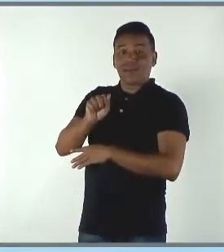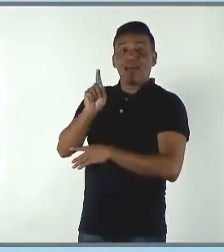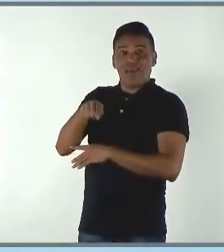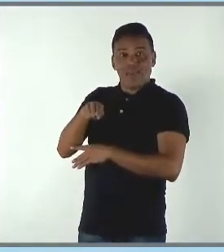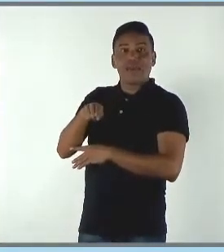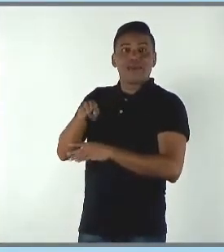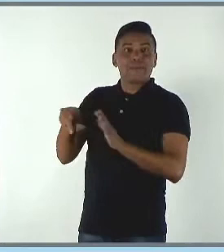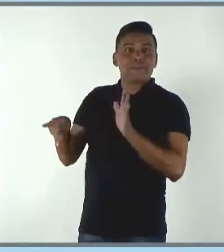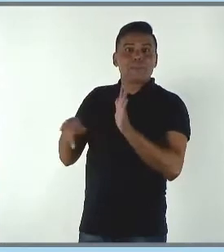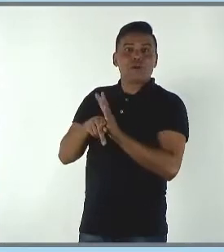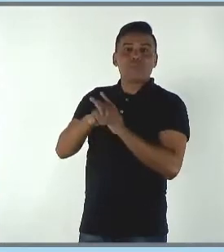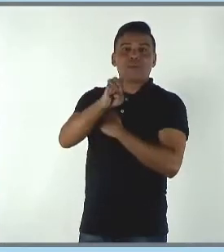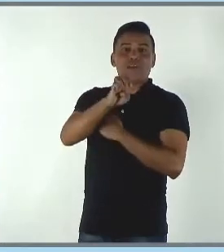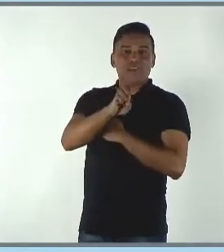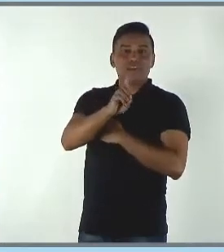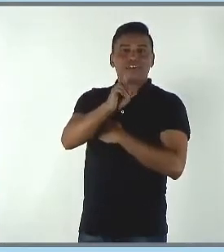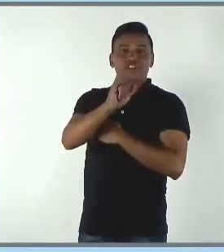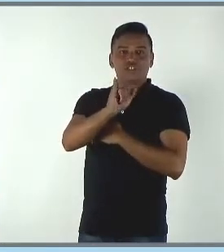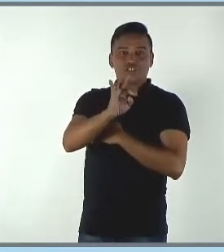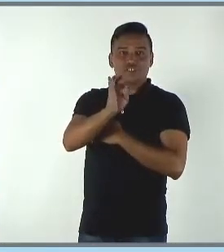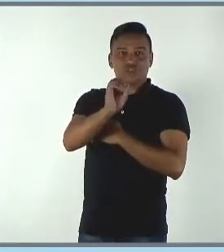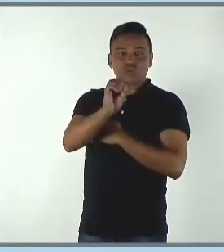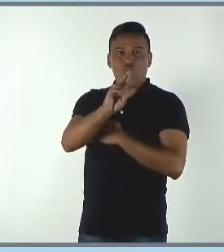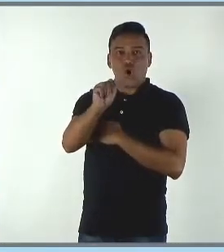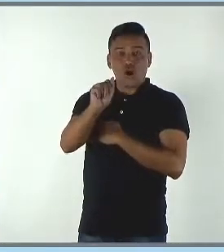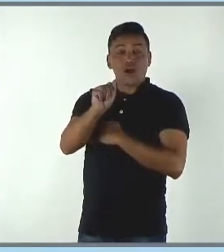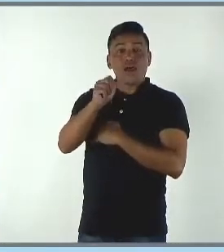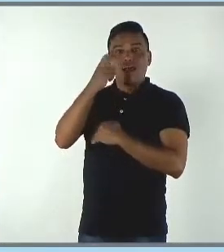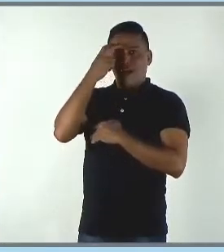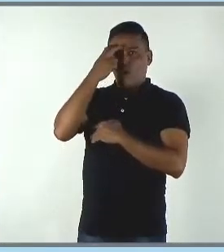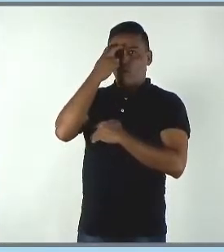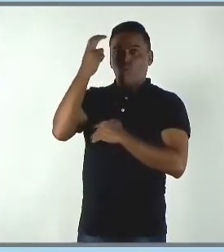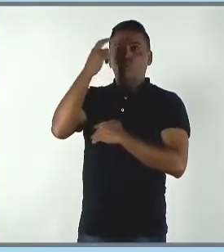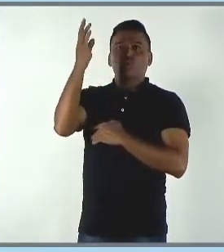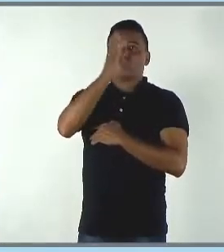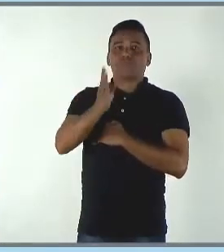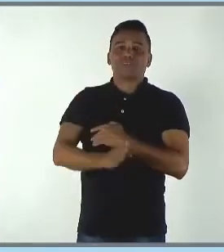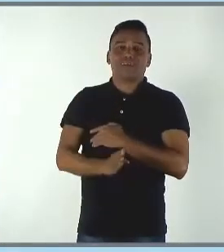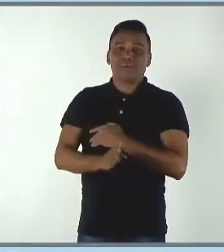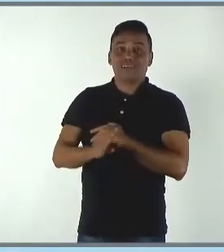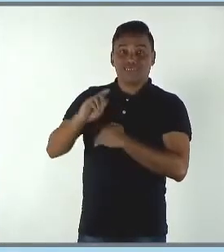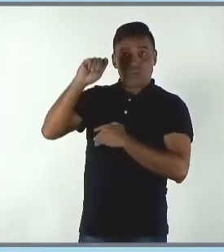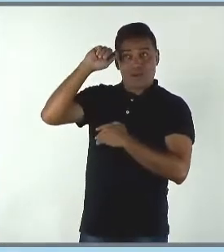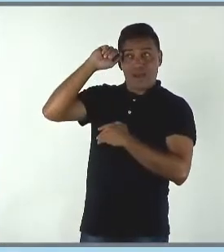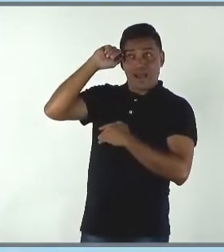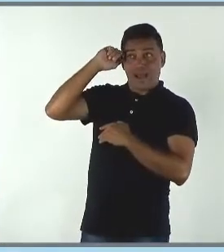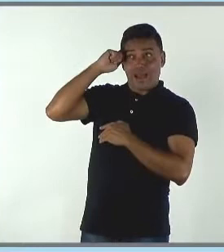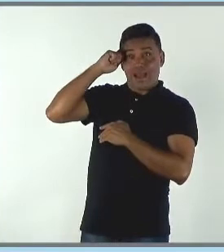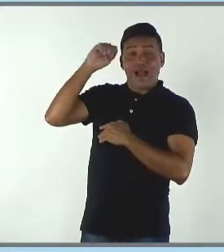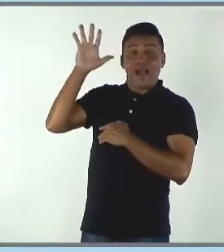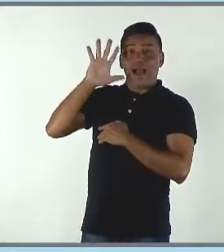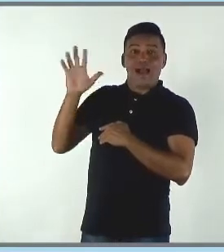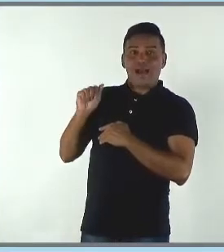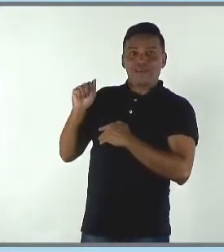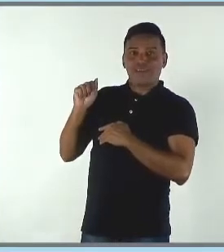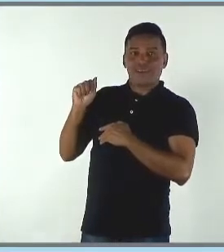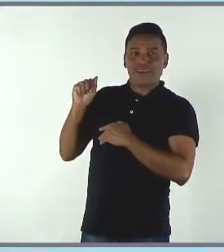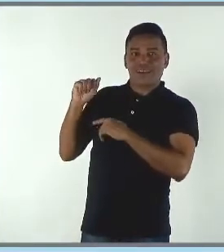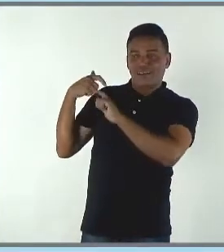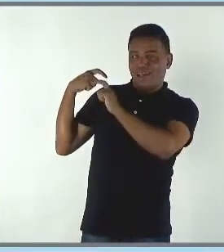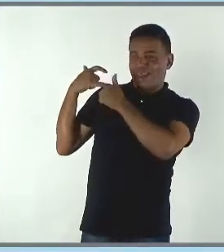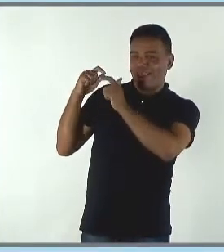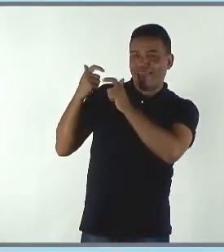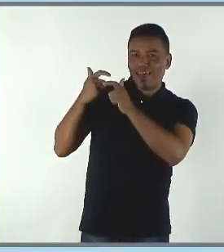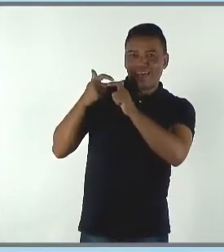brasileira. Então, o aspecto afro-diaspórico, afrodescendente, que é importante, eu vou falar dele